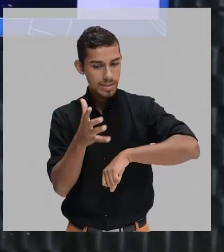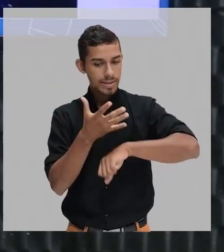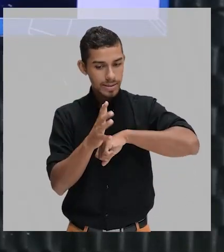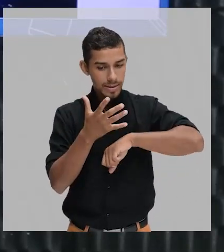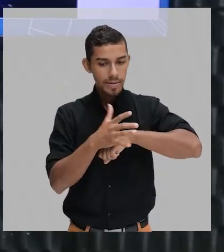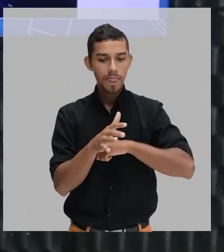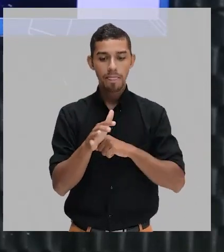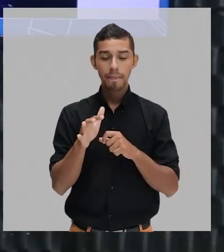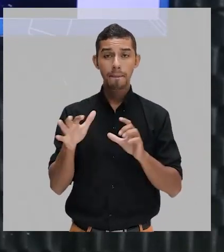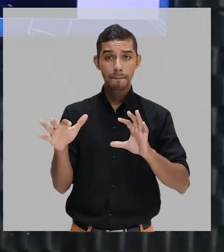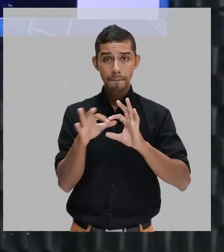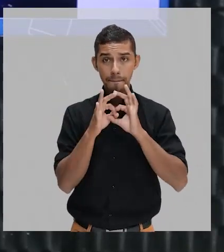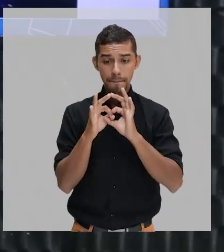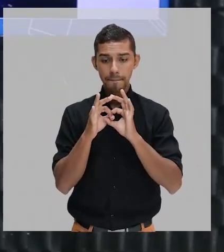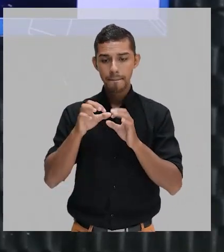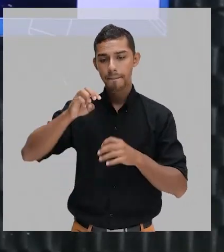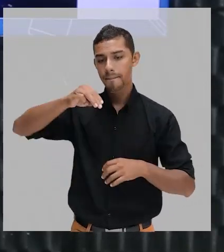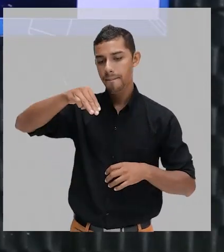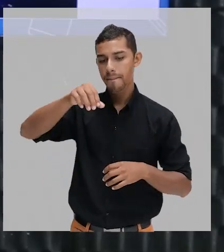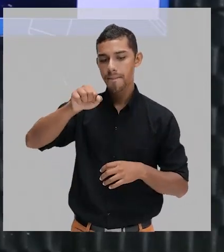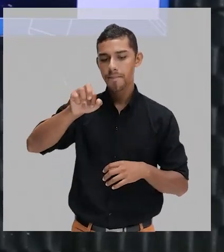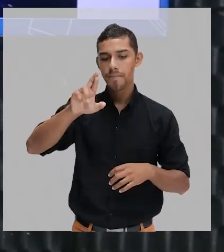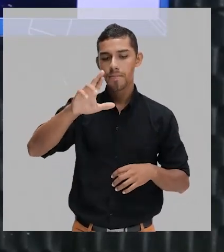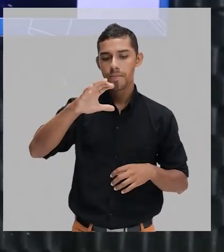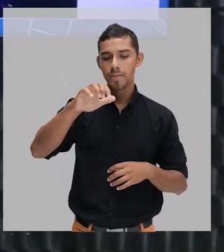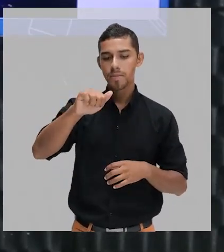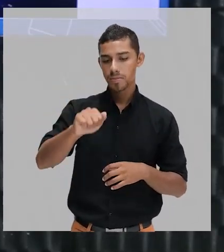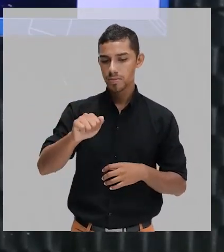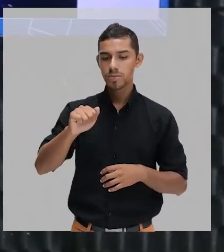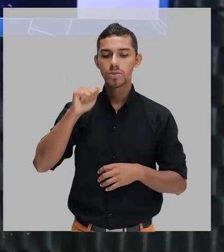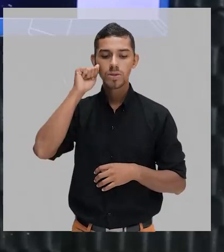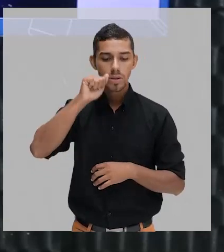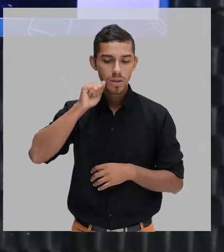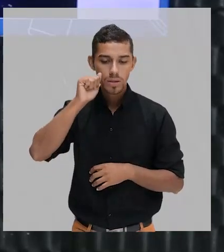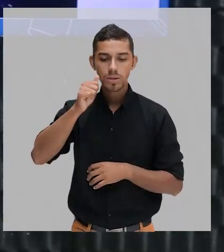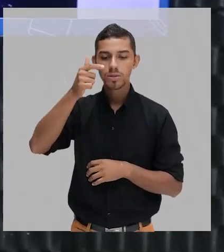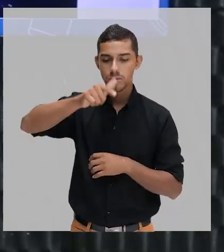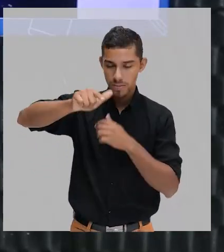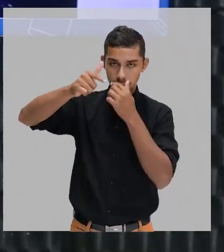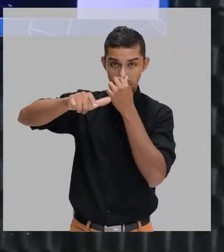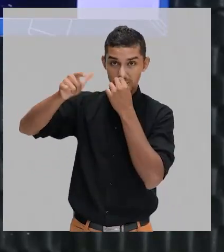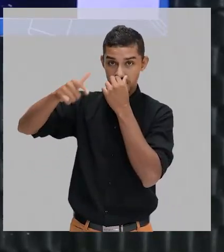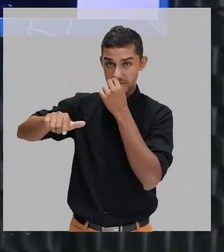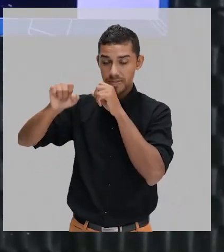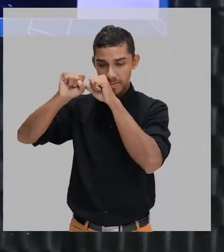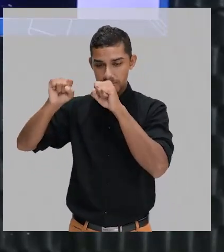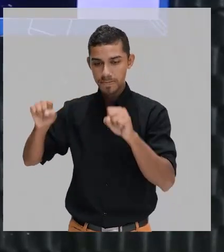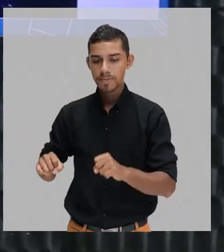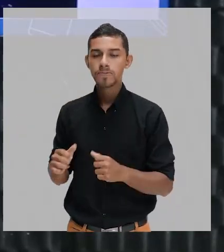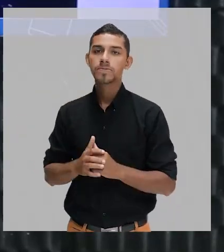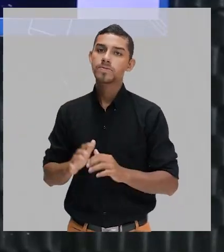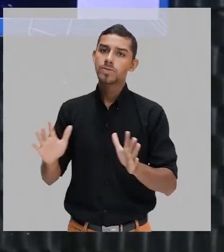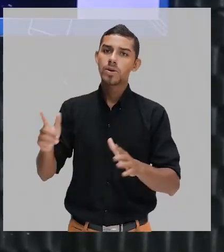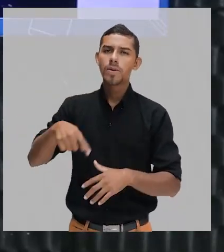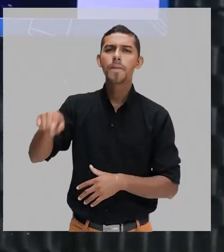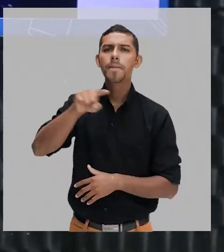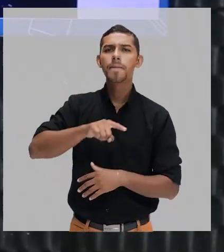ter segurança da marca é uma coisa gigantesca. E o ator repete isso de maneira sistemática. Então, eu vou